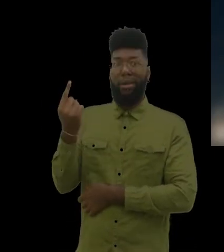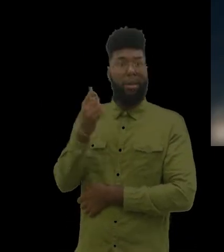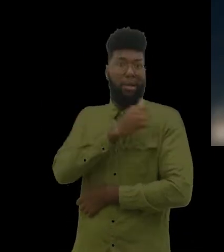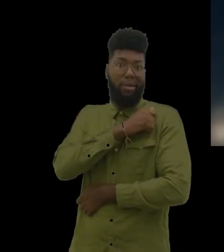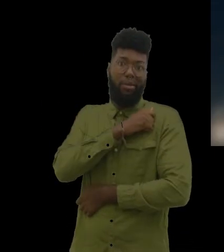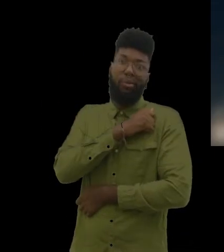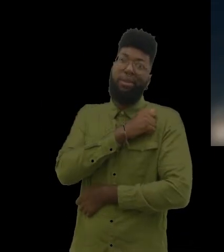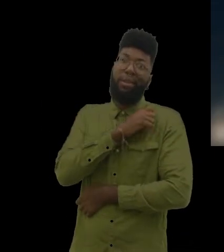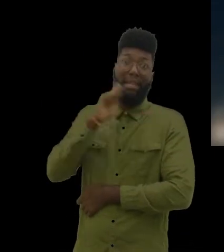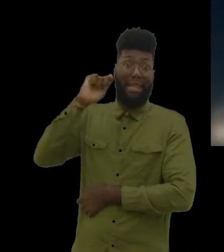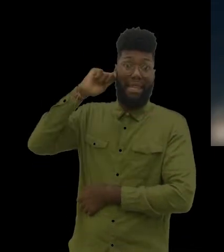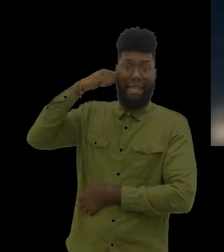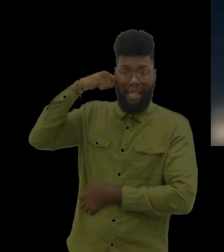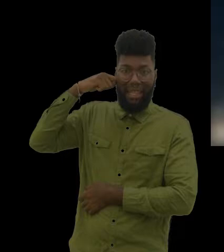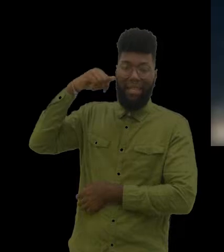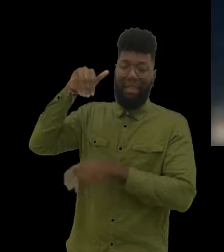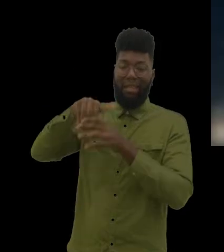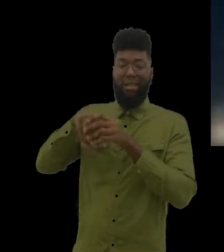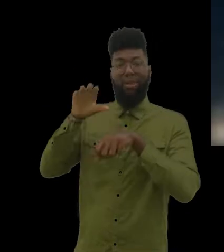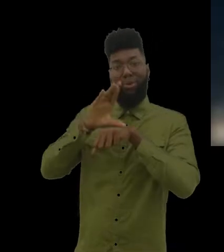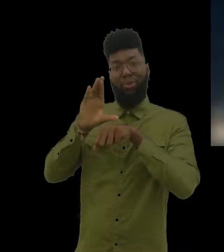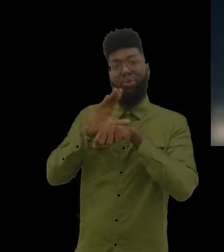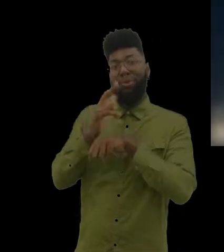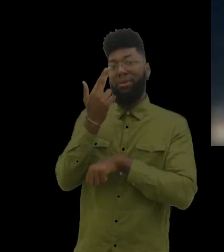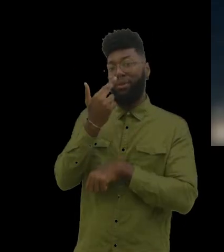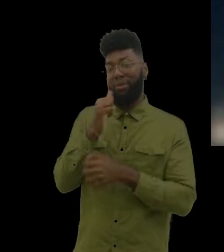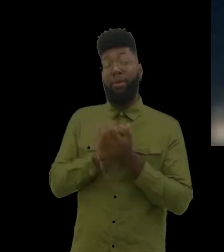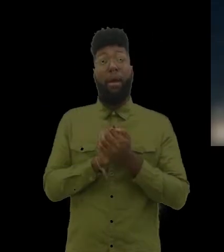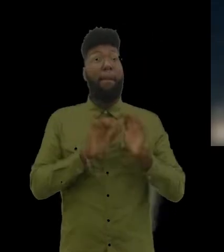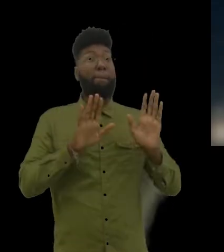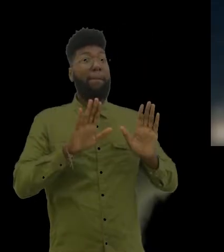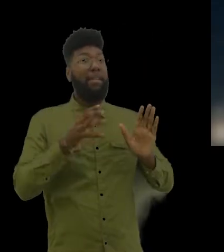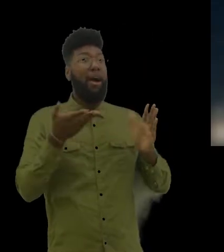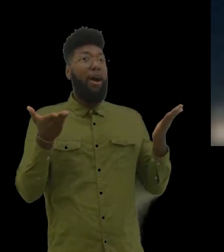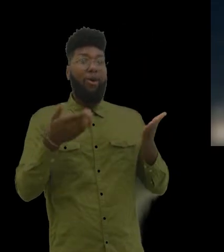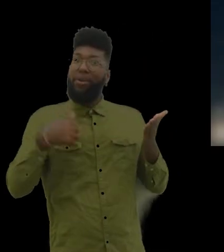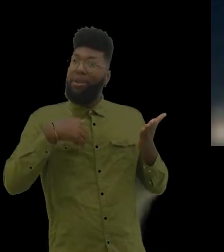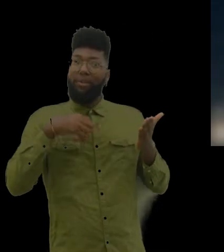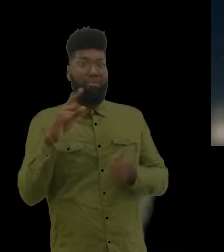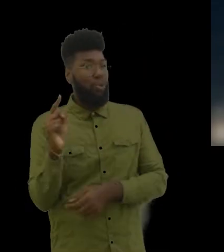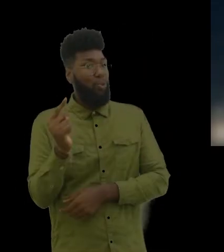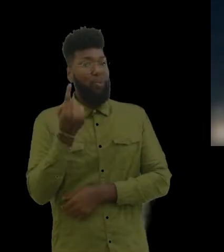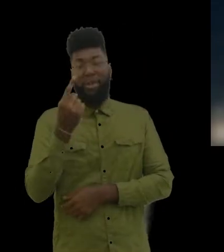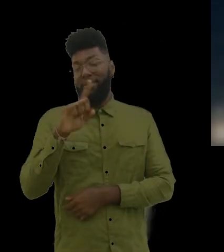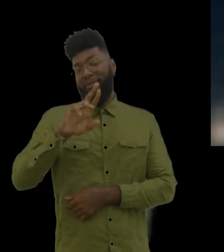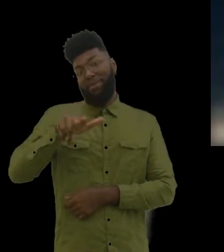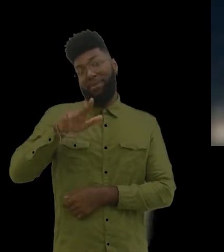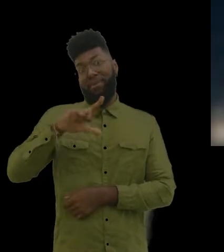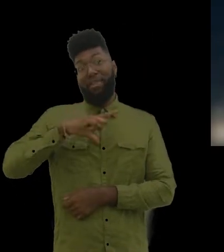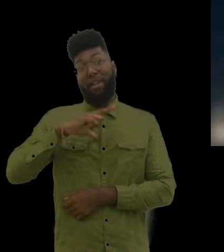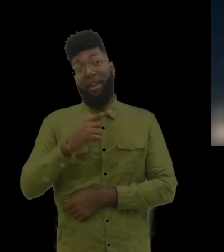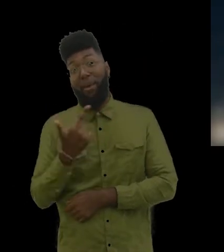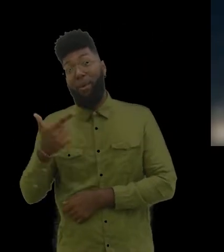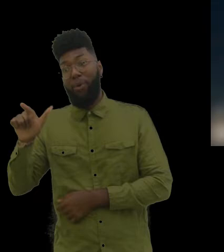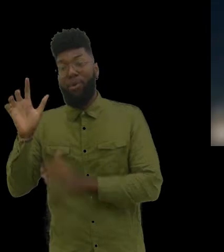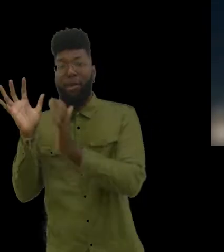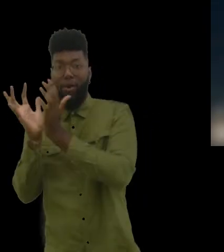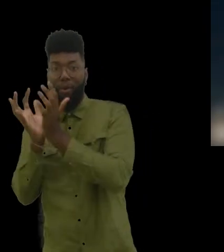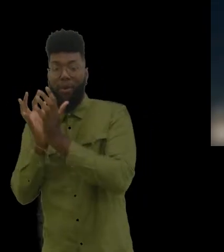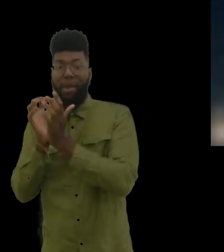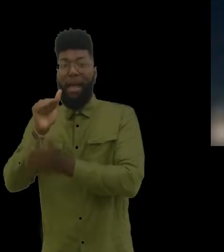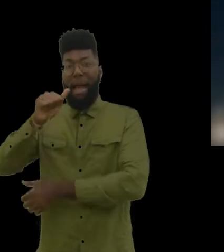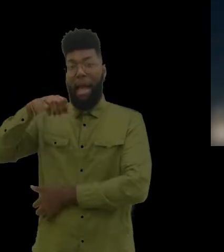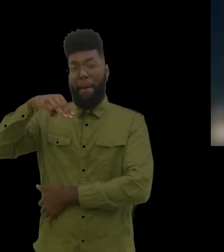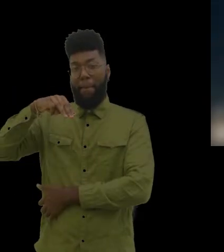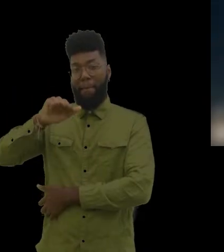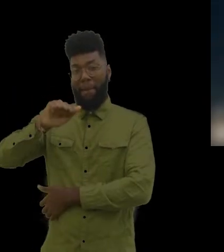Mas né? Agora, prof, eu tenho uma coisa muito legal para te dizer, que eu não sou a única. Tenho mais uma outra colega, Amanda Bento, inclusive, se estiver